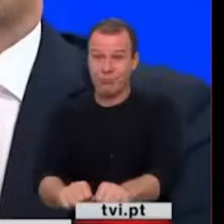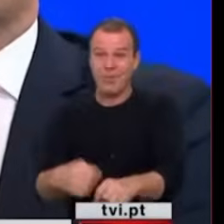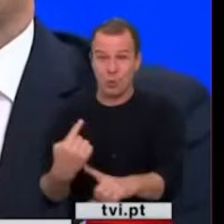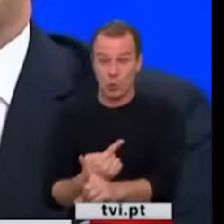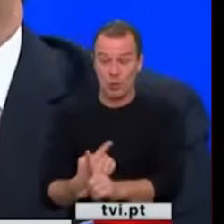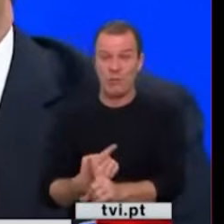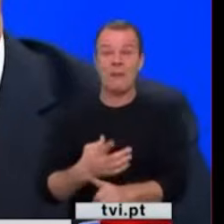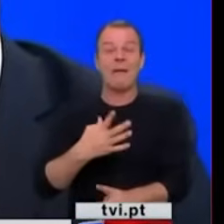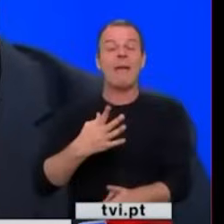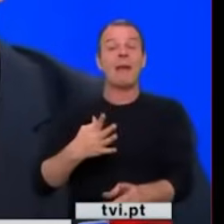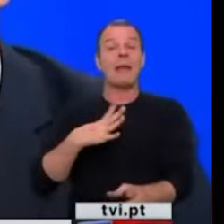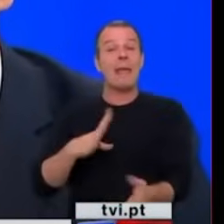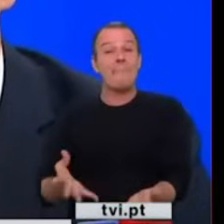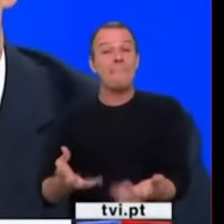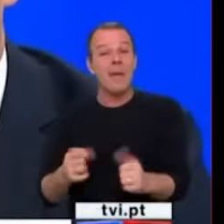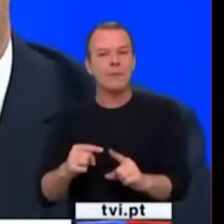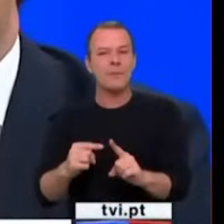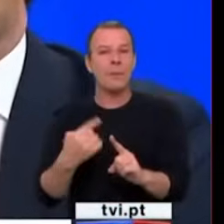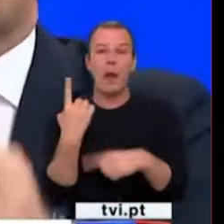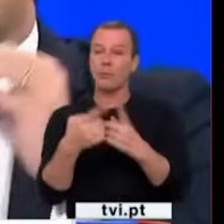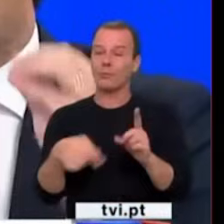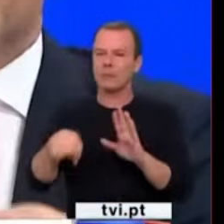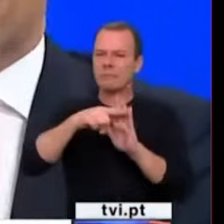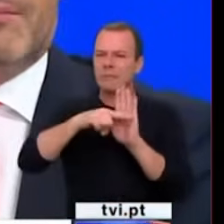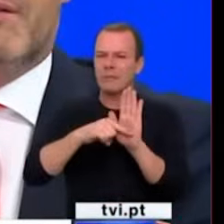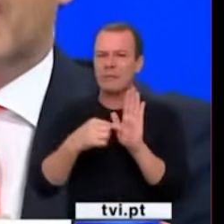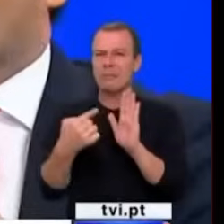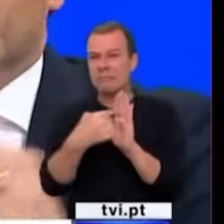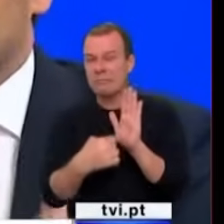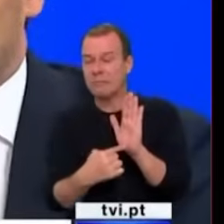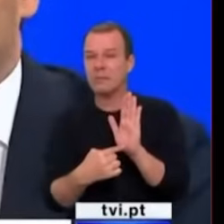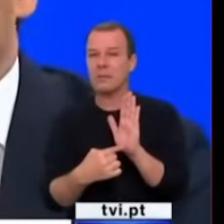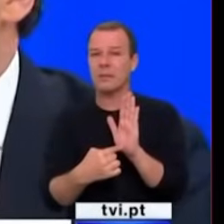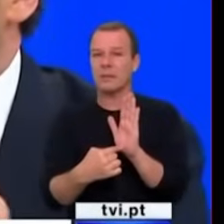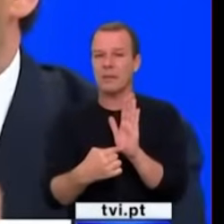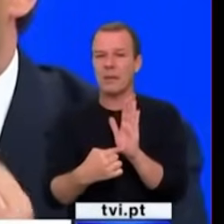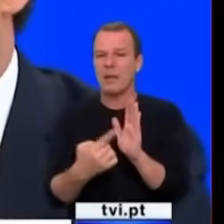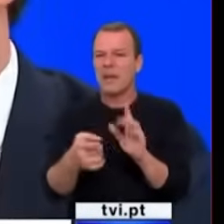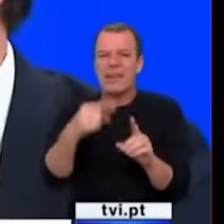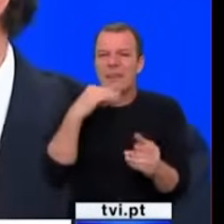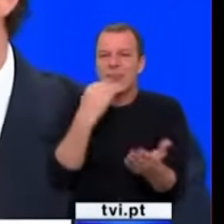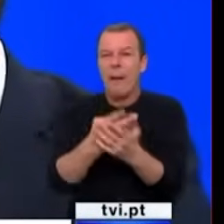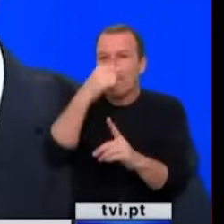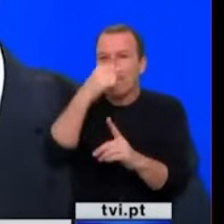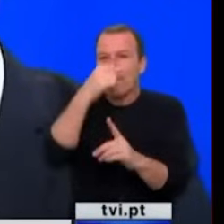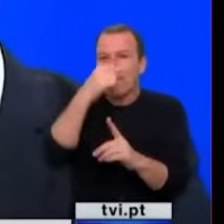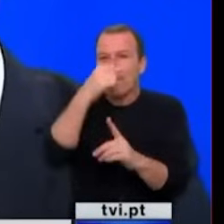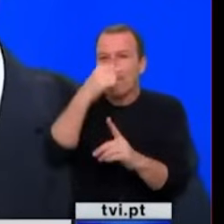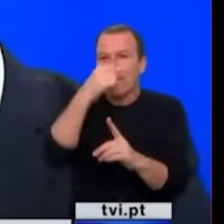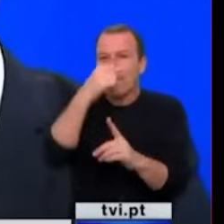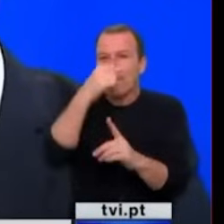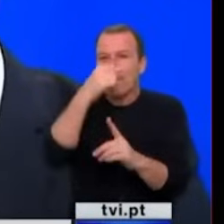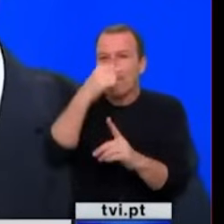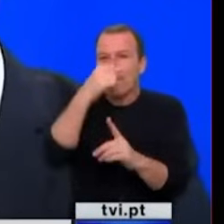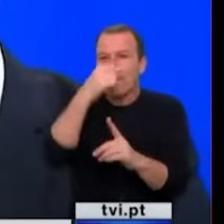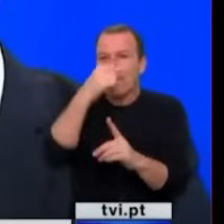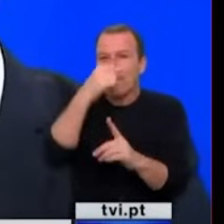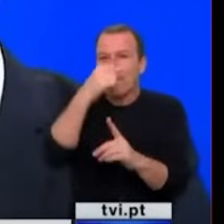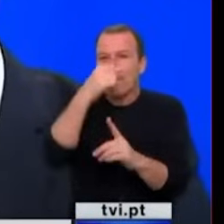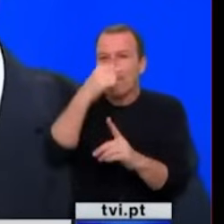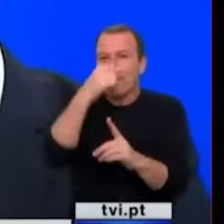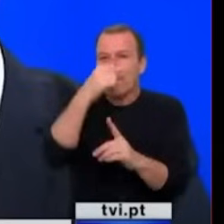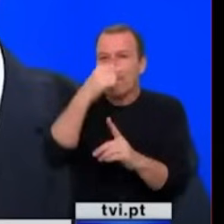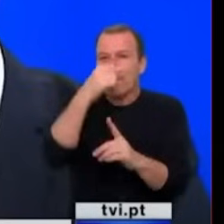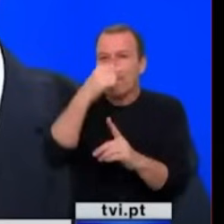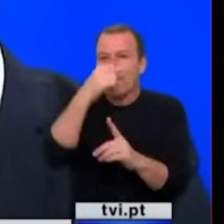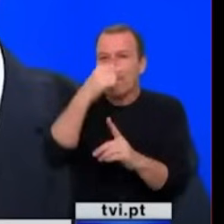retirar queremos retirar alguns dos requisitos que existem hoje tor praticamente ou muito difícil eu vou-lhe dar um caso não o retir pronto ou seja o que é que ele